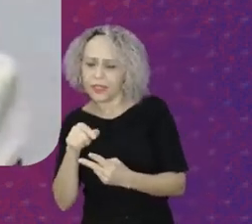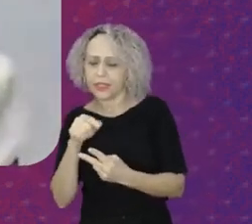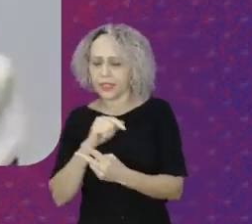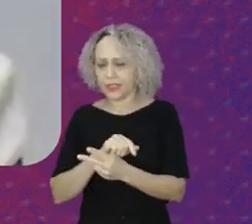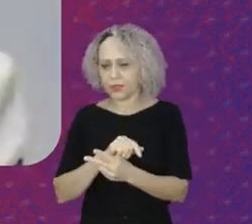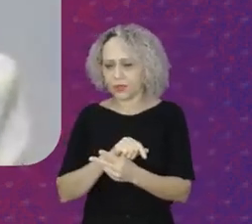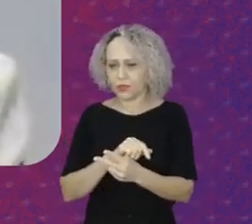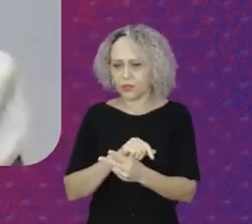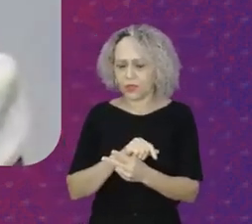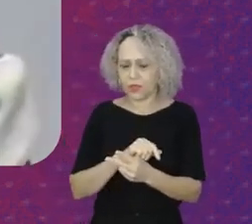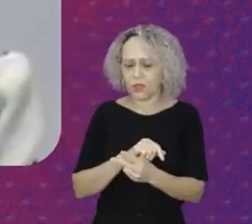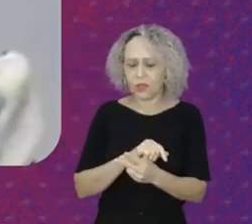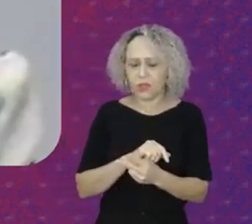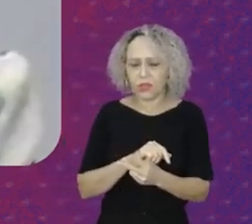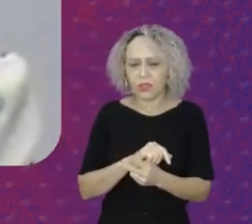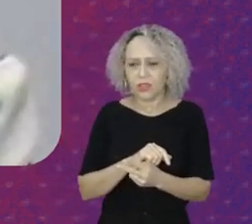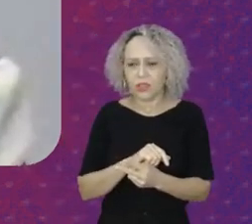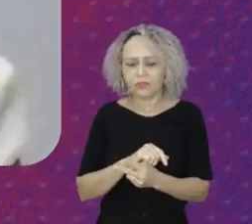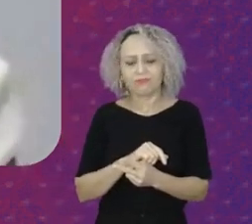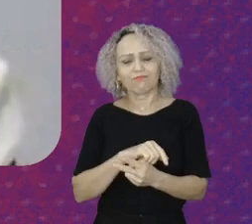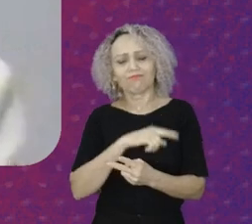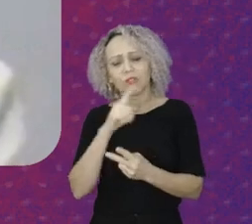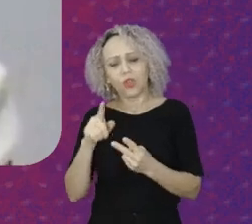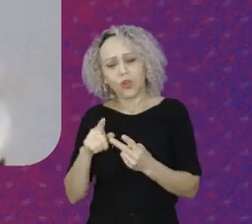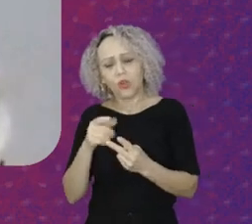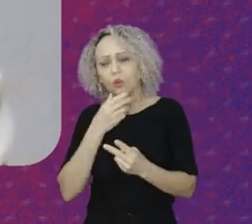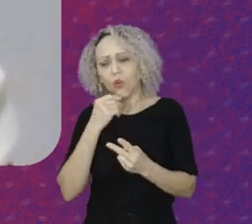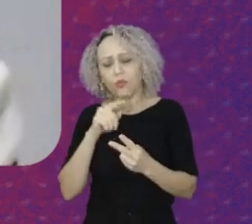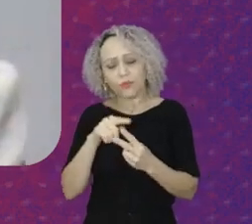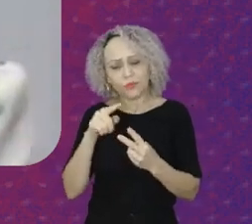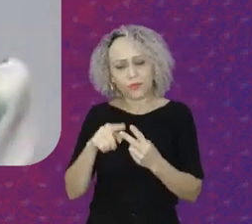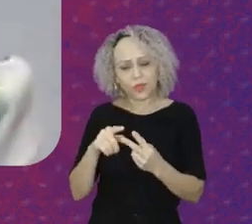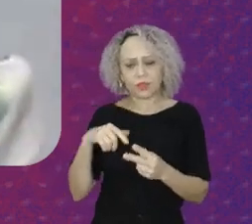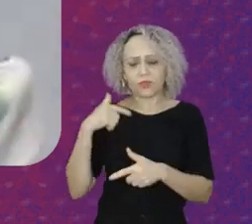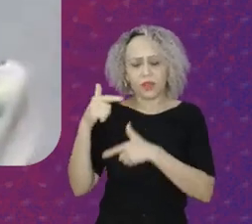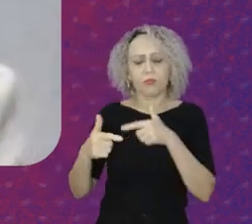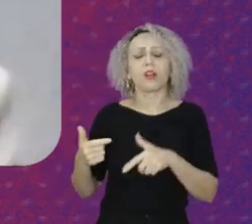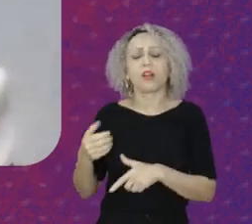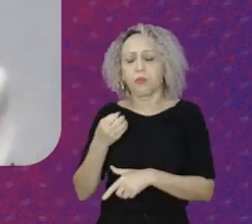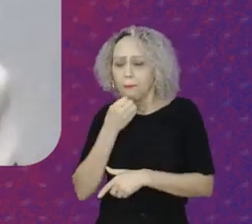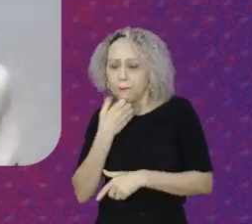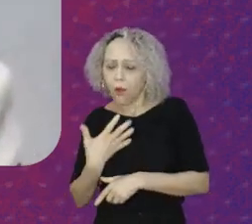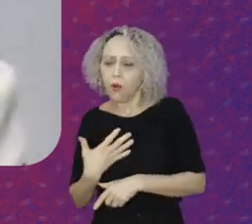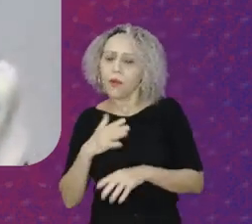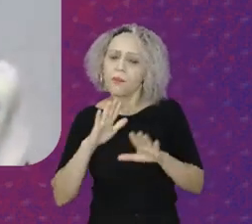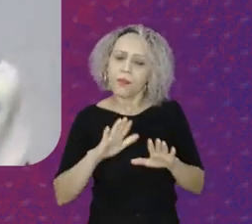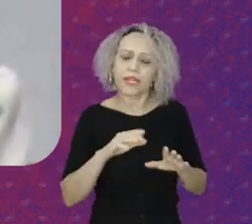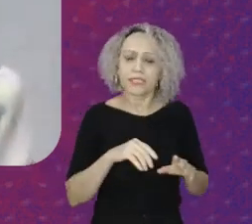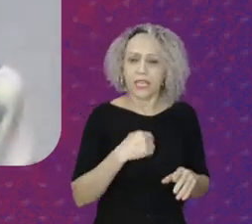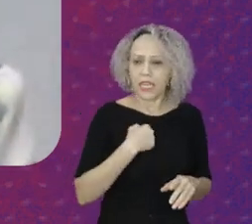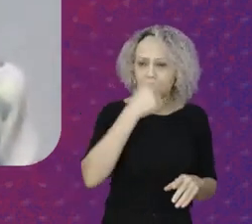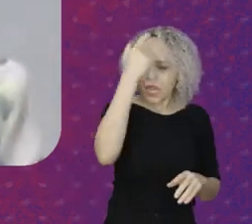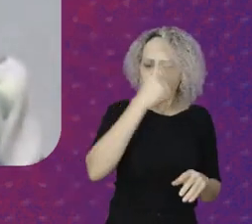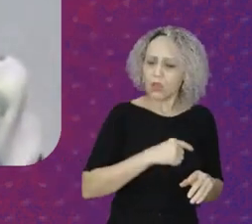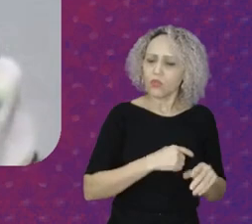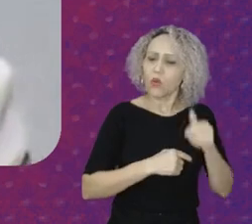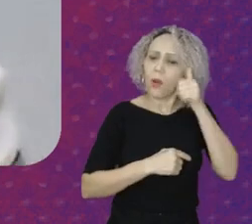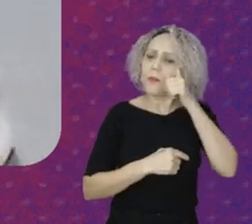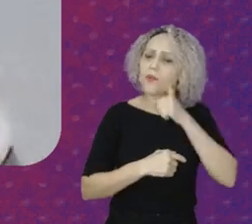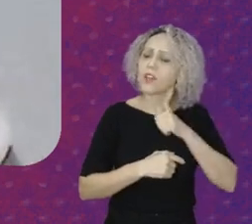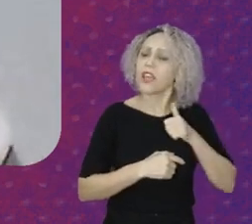a deputada que ocupa esse lugar como alguém que amplia, né? Nossa luta foi justamente para